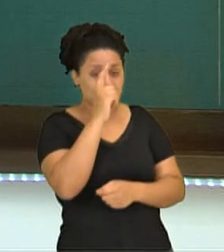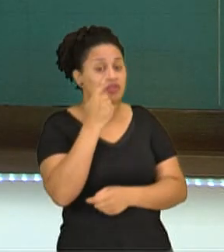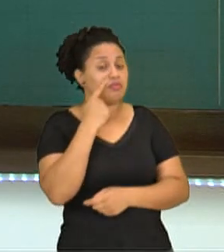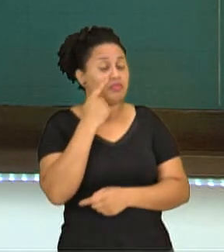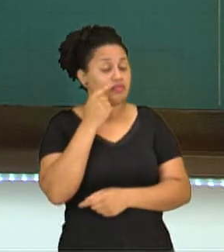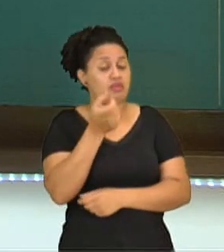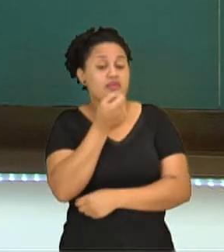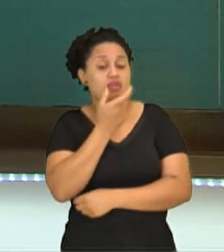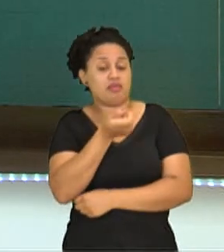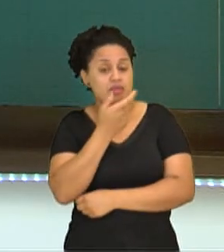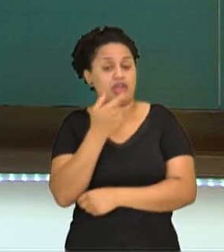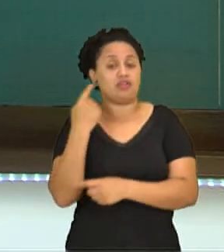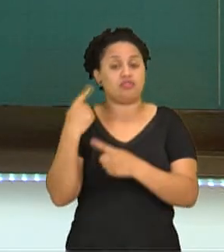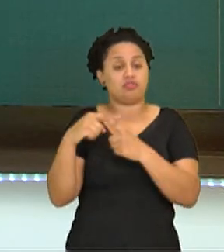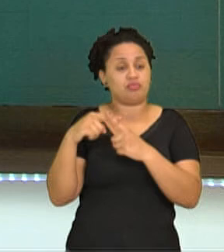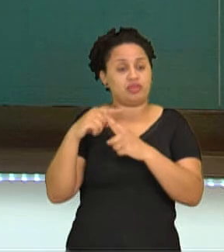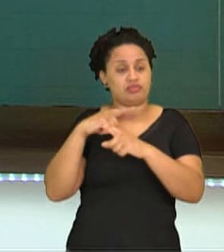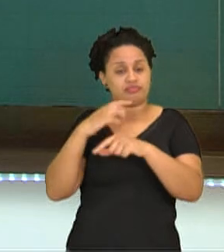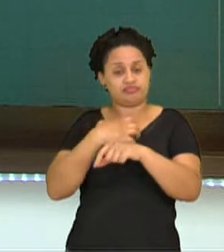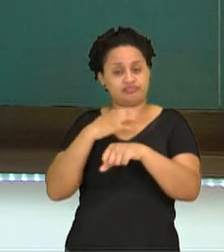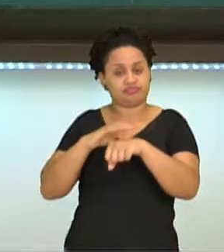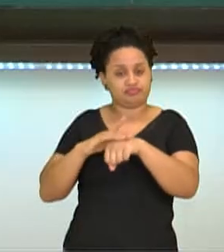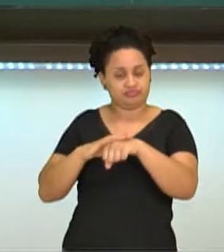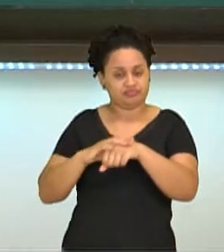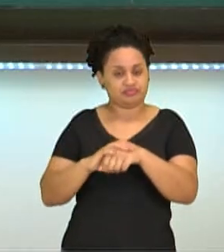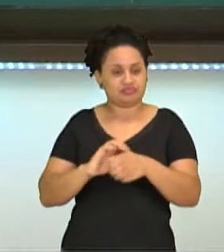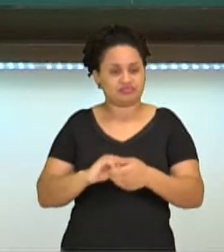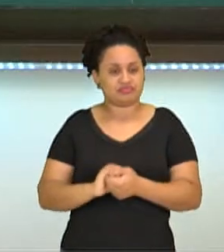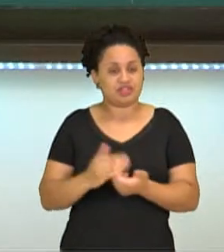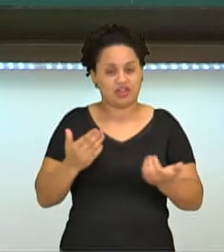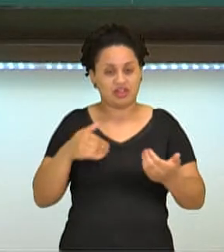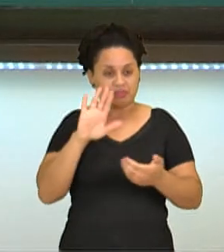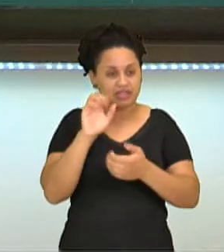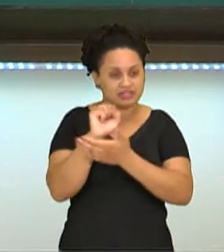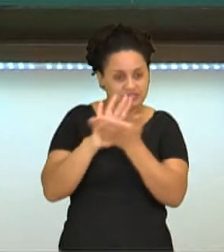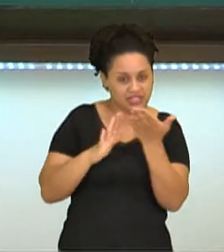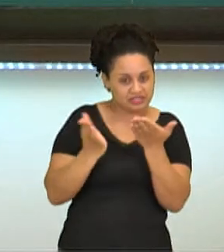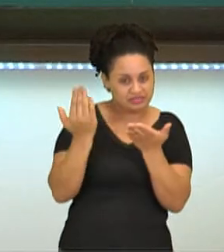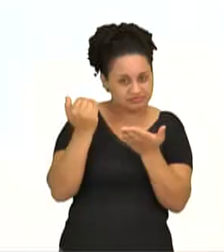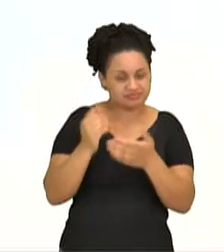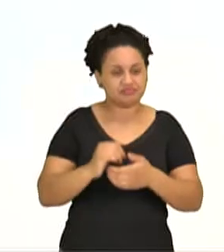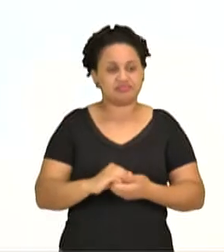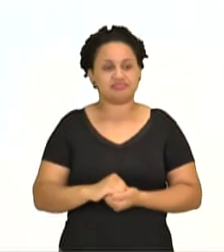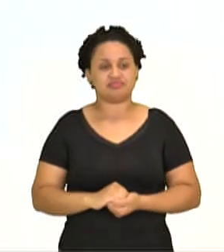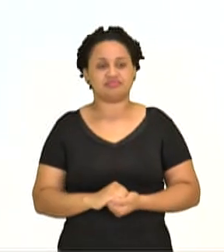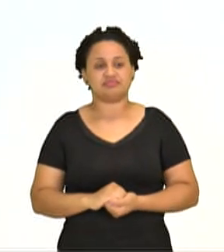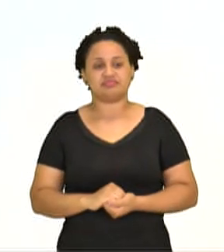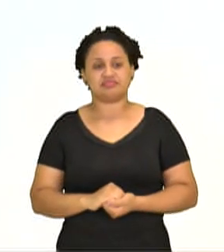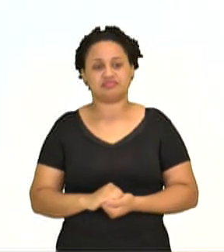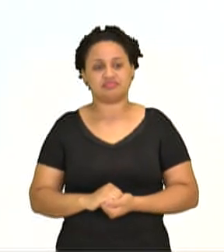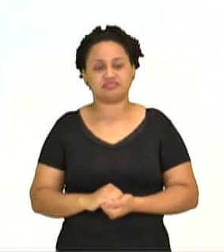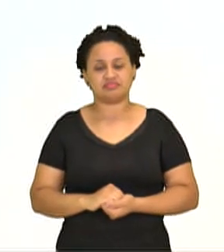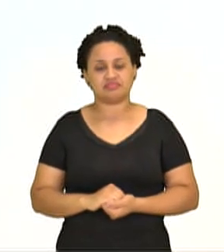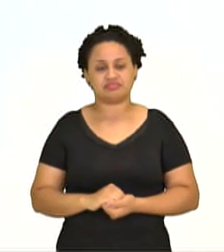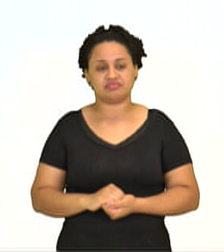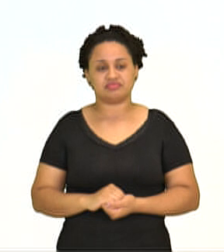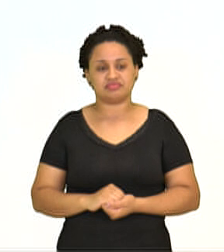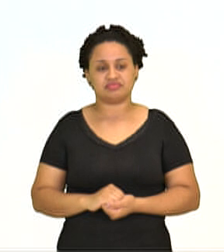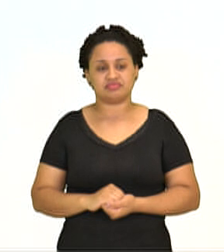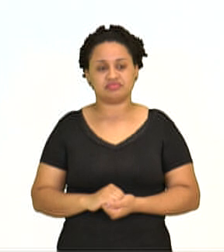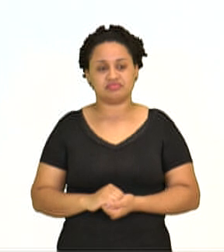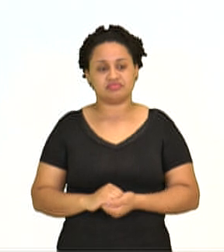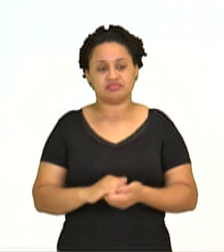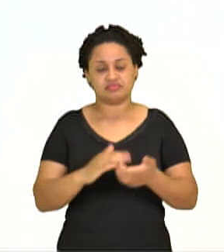um médico, porque ela estava doente. Vamos a mais exercícios? Write the names of the